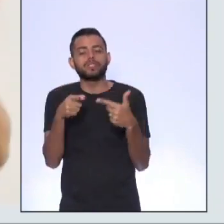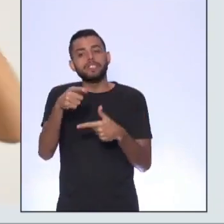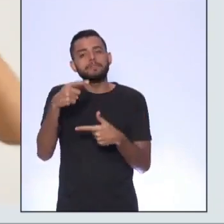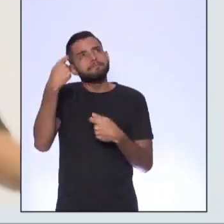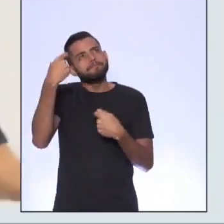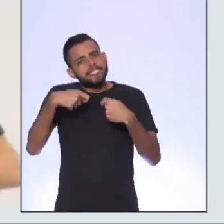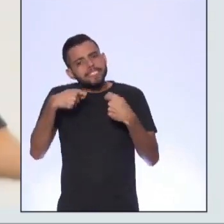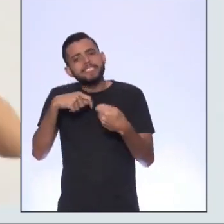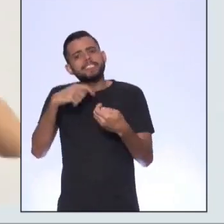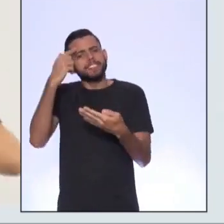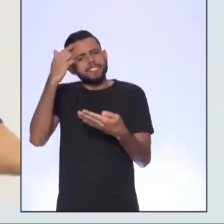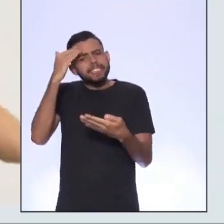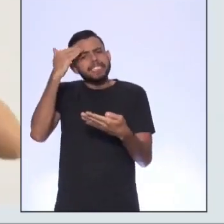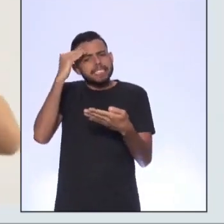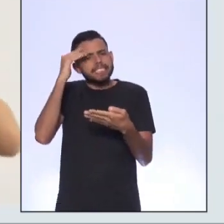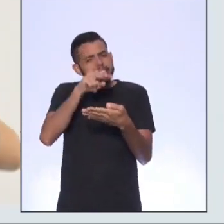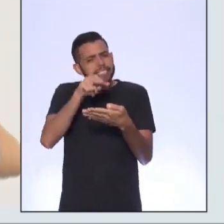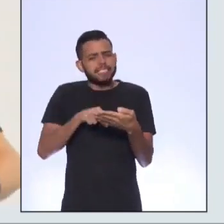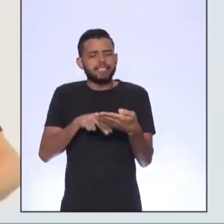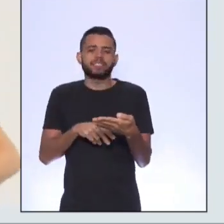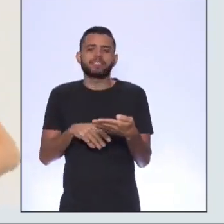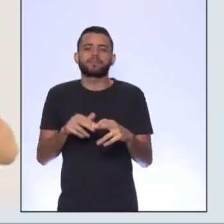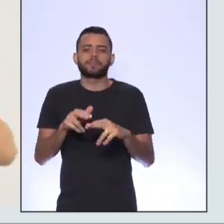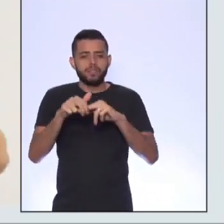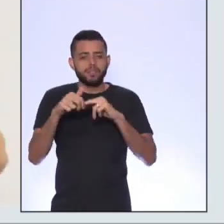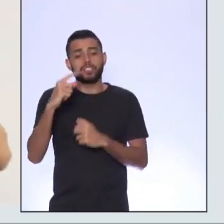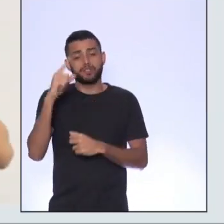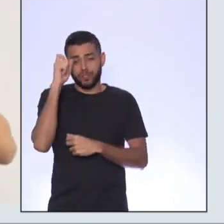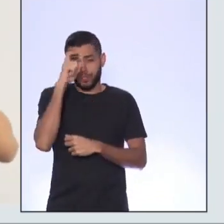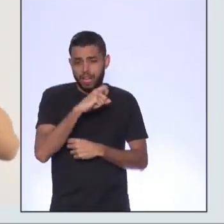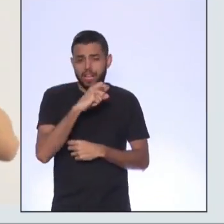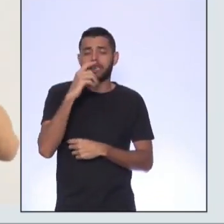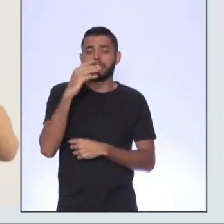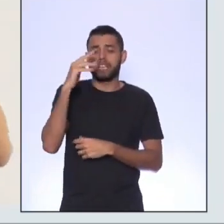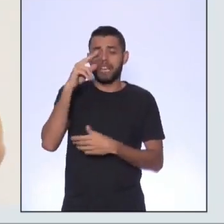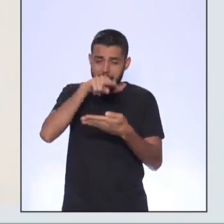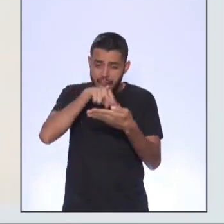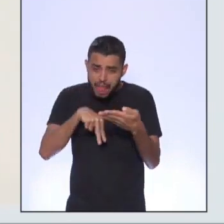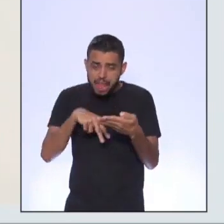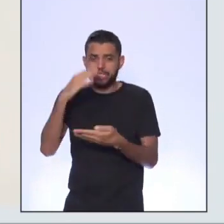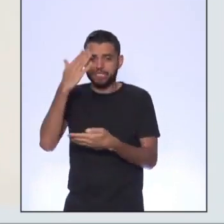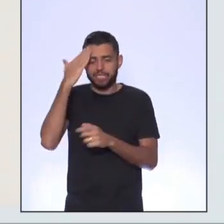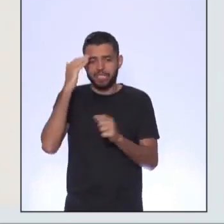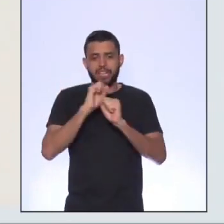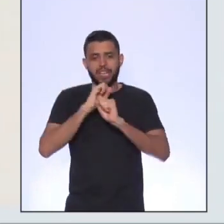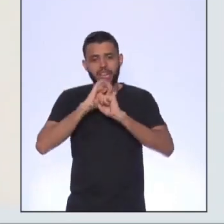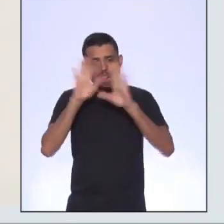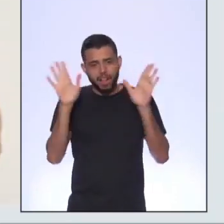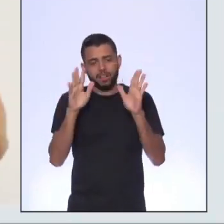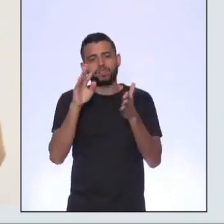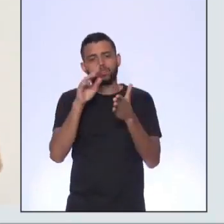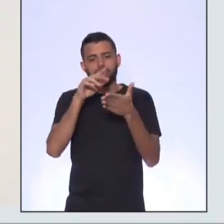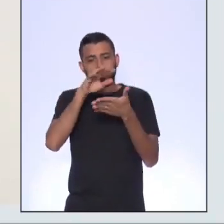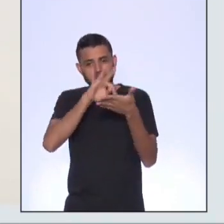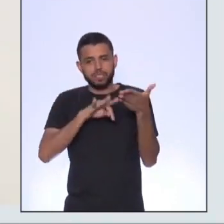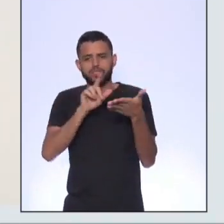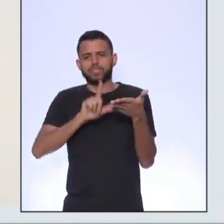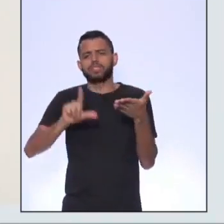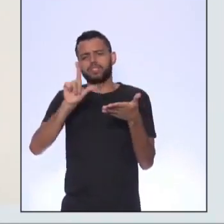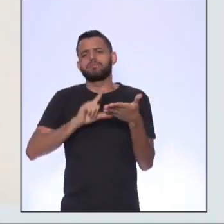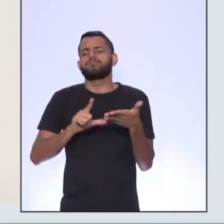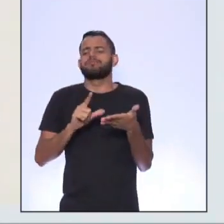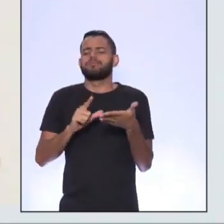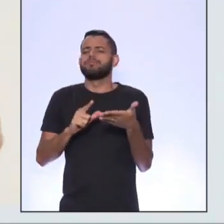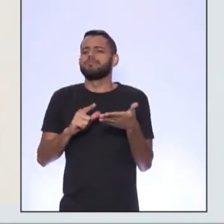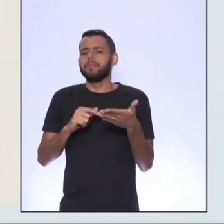a dificuldade de ler, compreender, né, com clareza um texto literário é